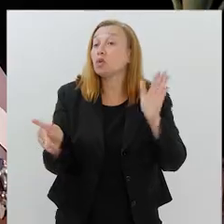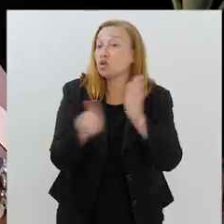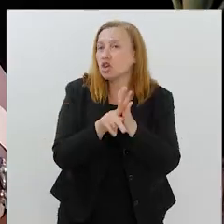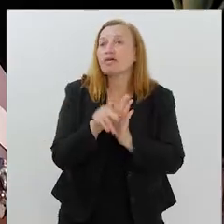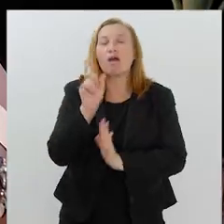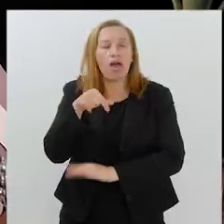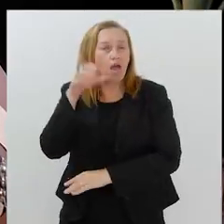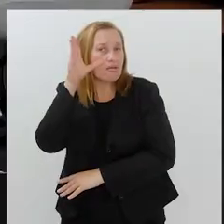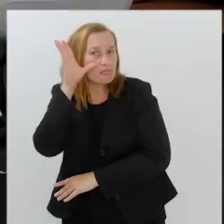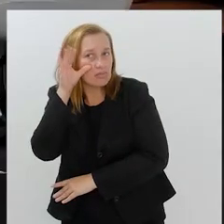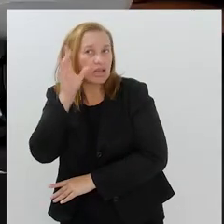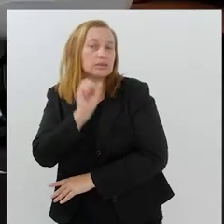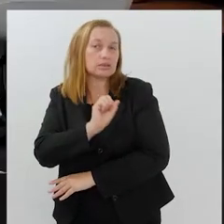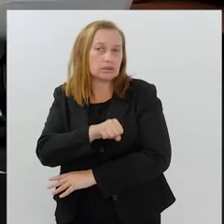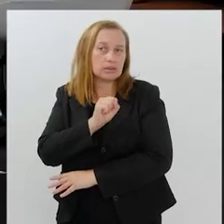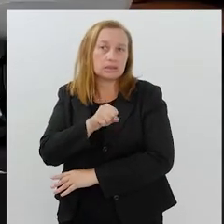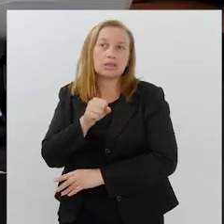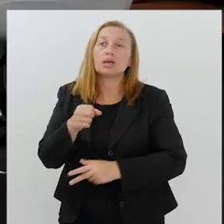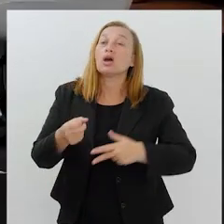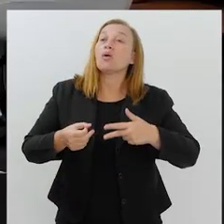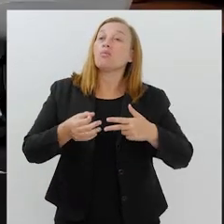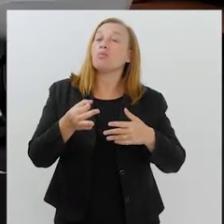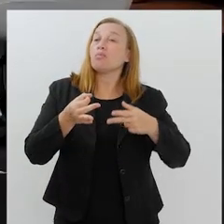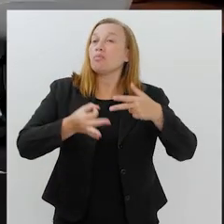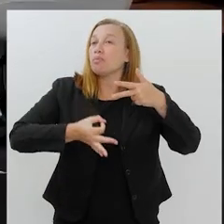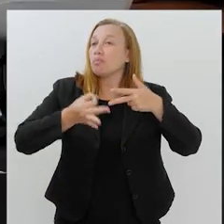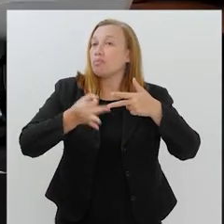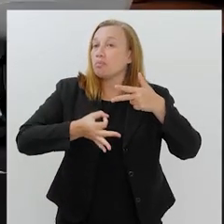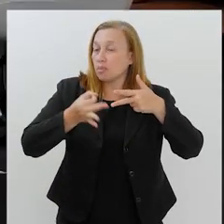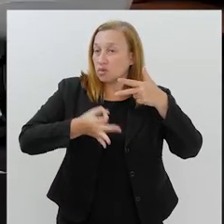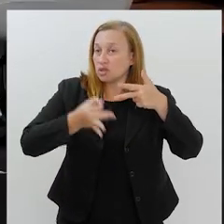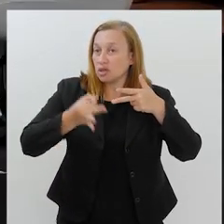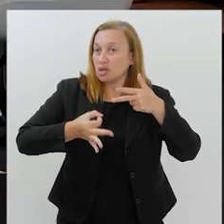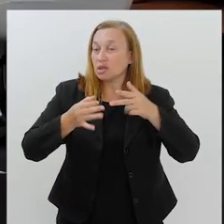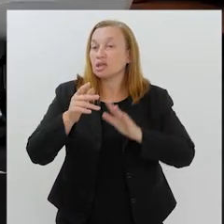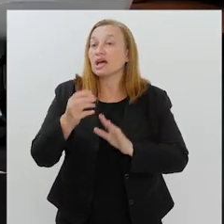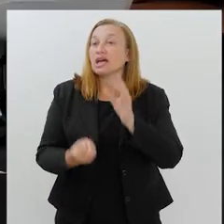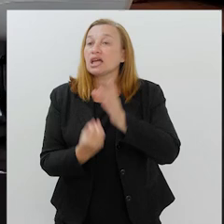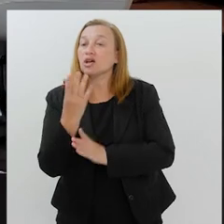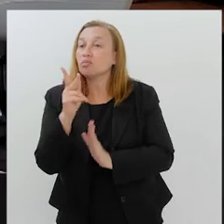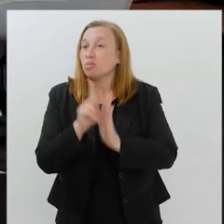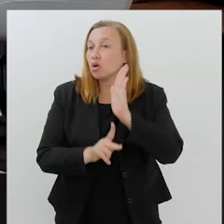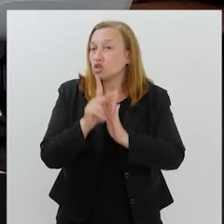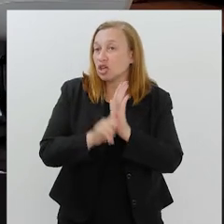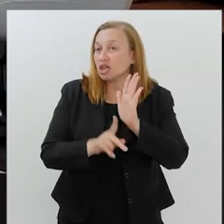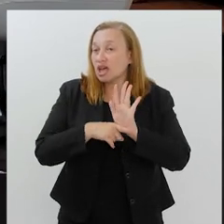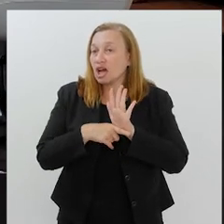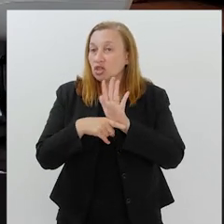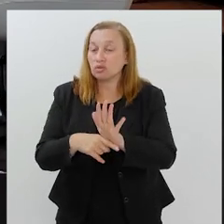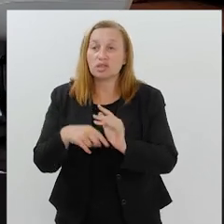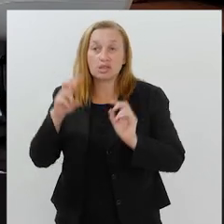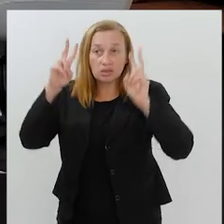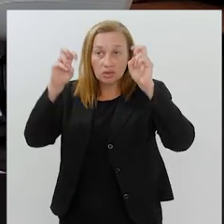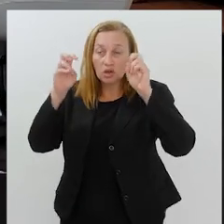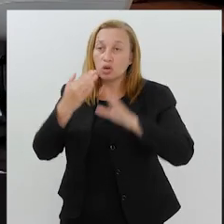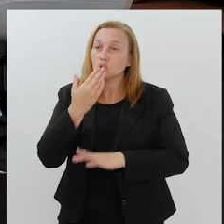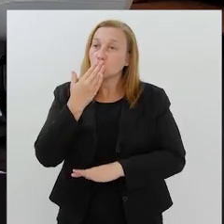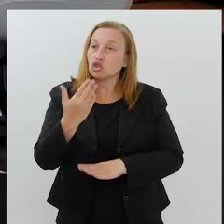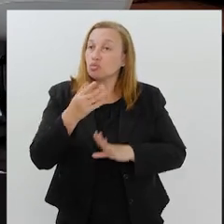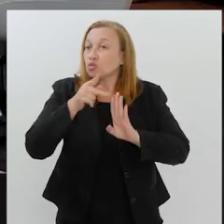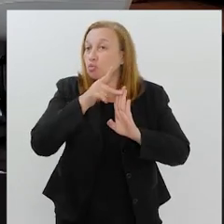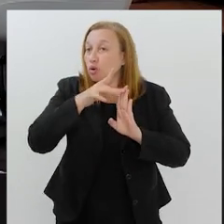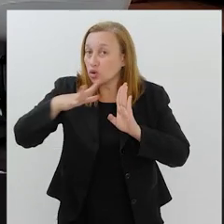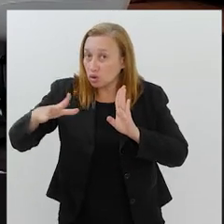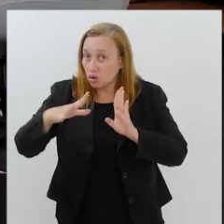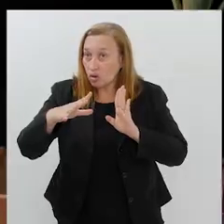interessante isso é muito interessante projetos que minimizem essas situações do tipo são